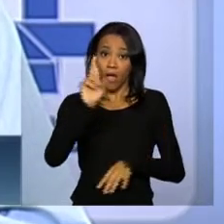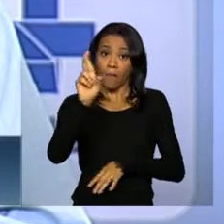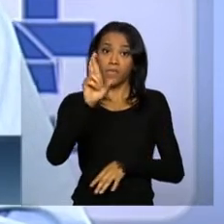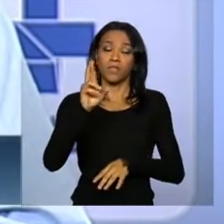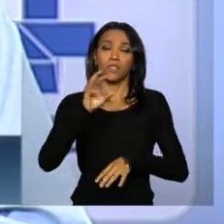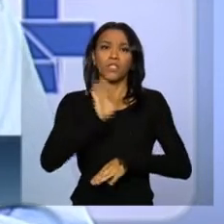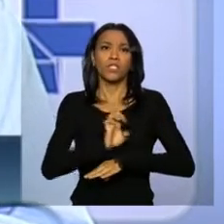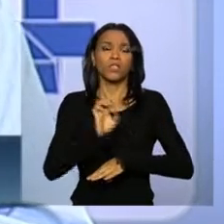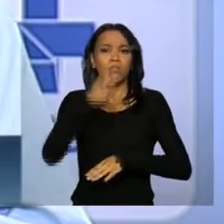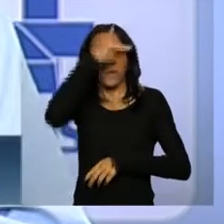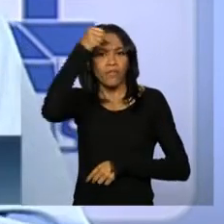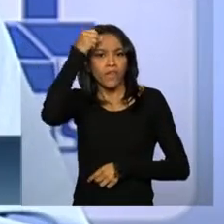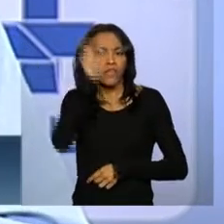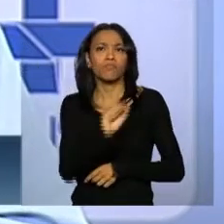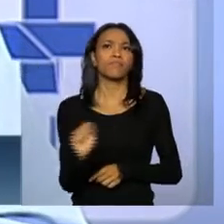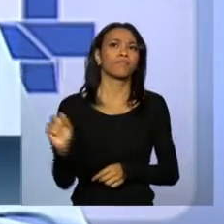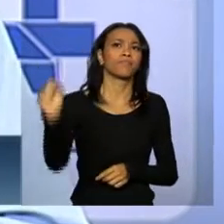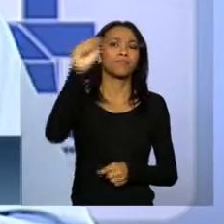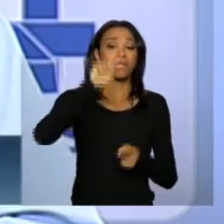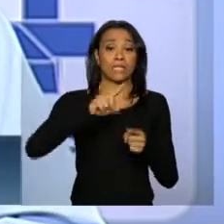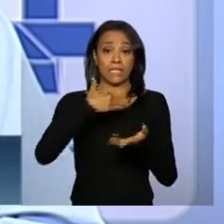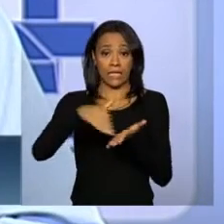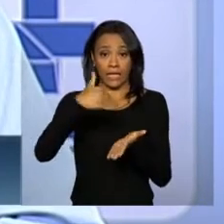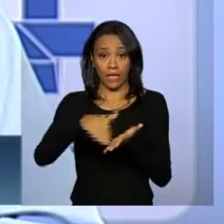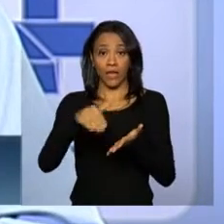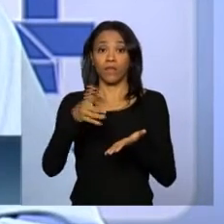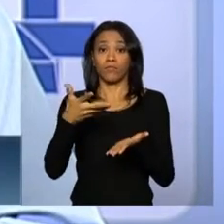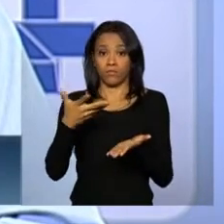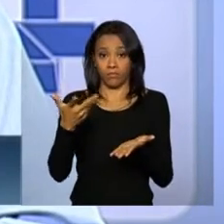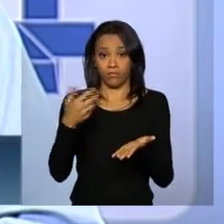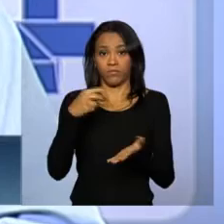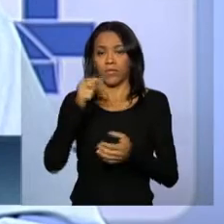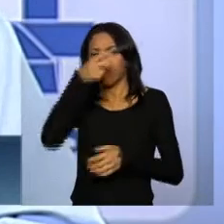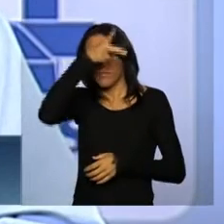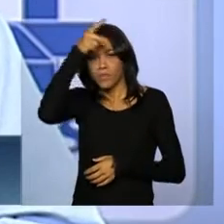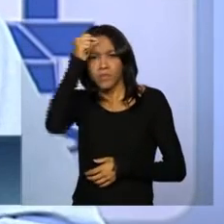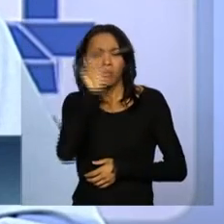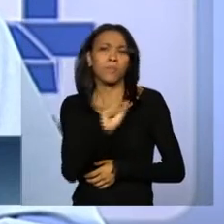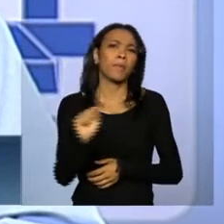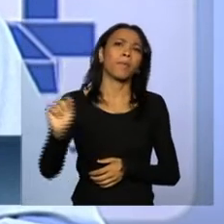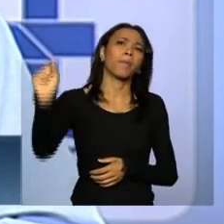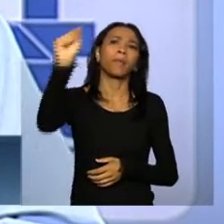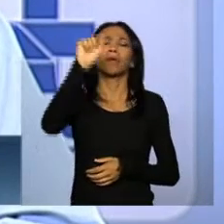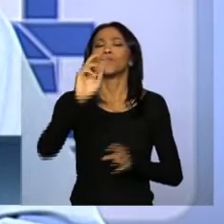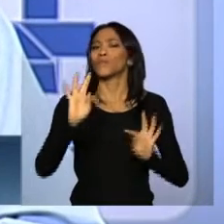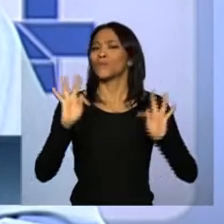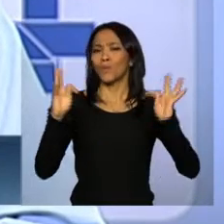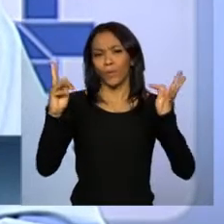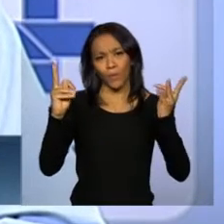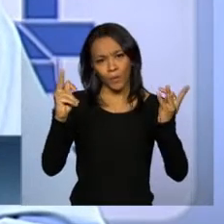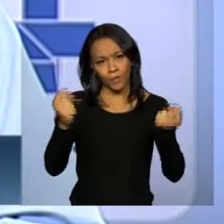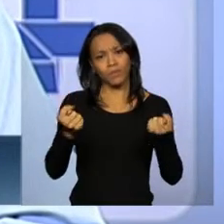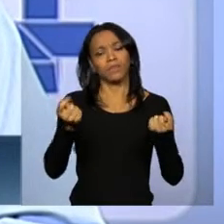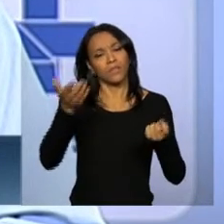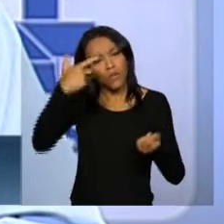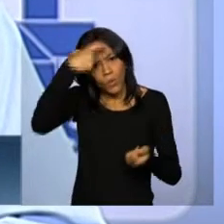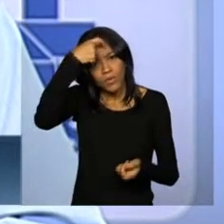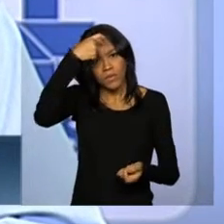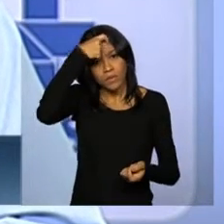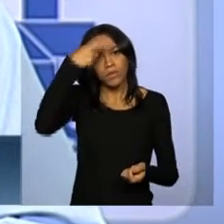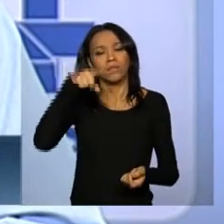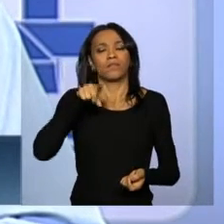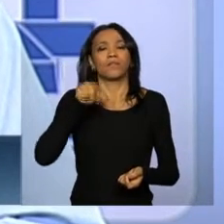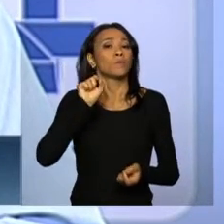prefeitos, dos secretários municipais que têm estado conosco, todos têm um consenso sobre a importância